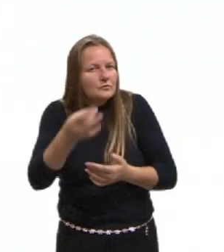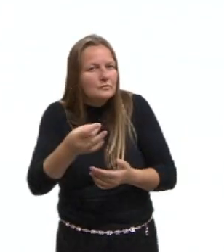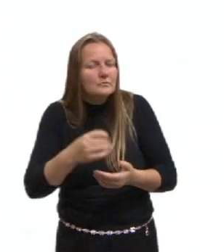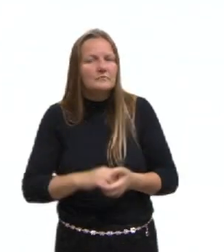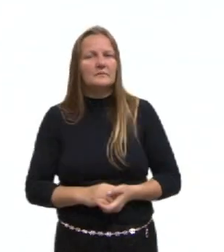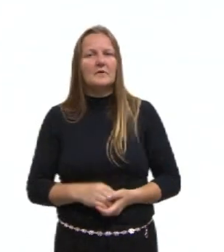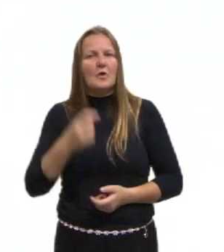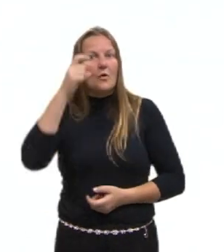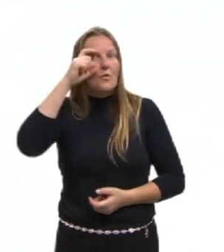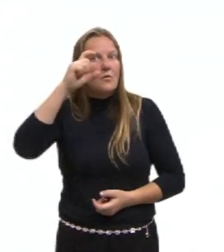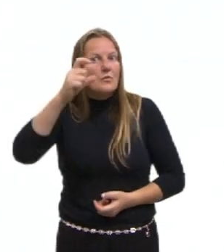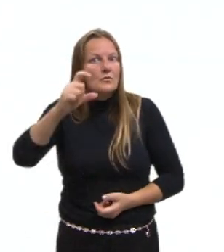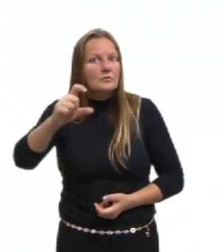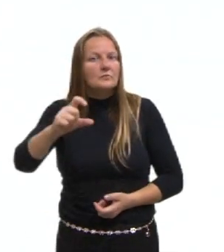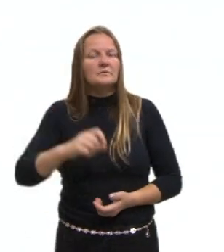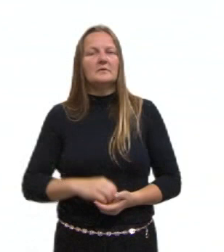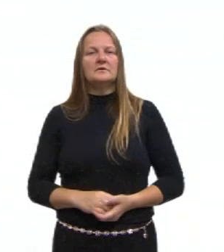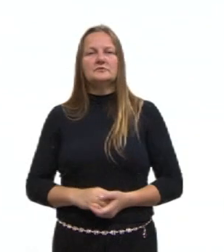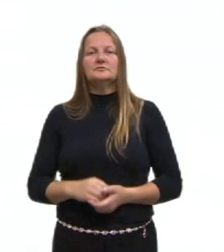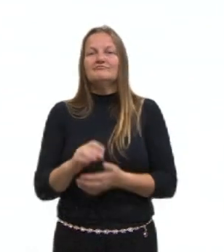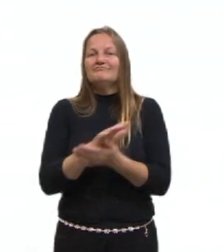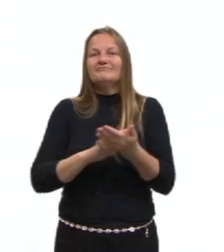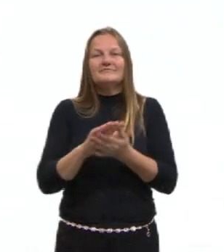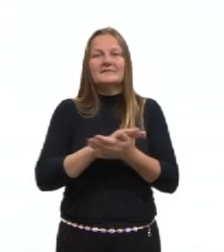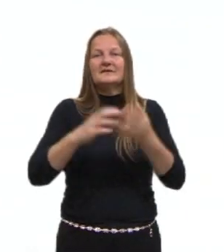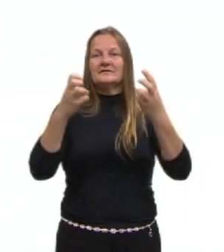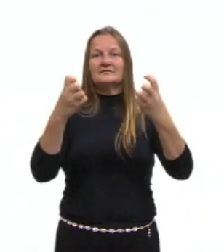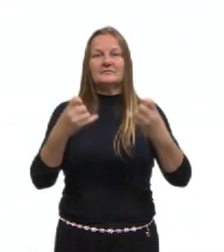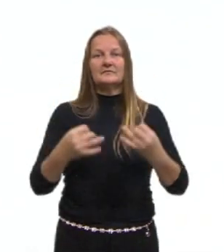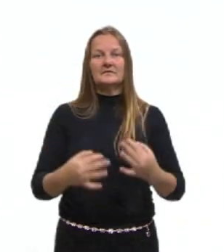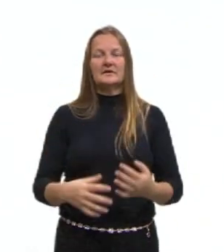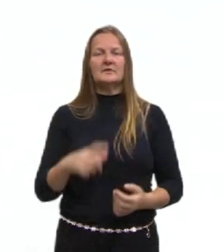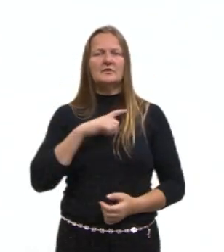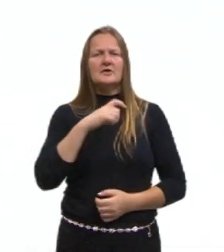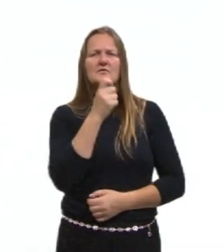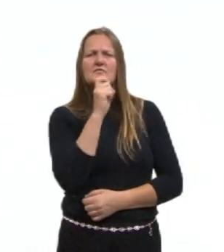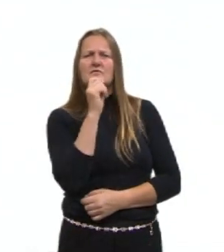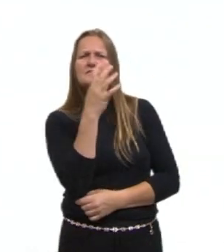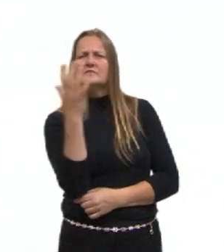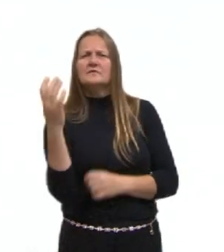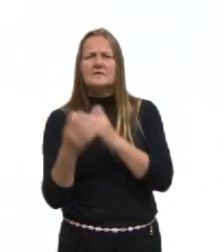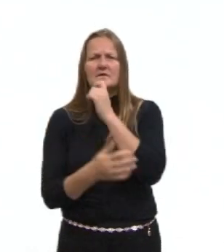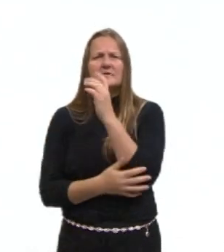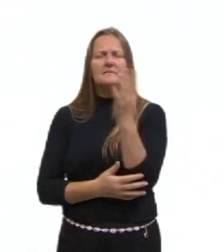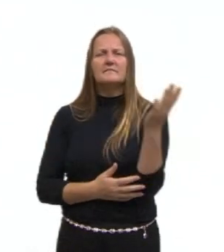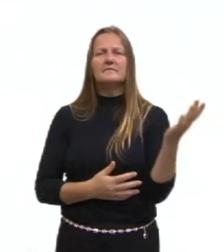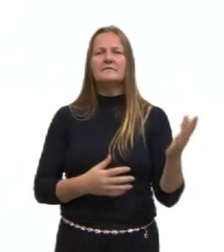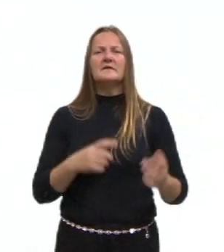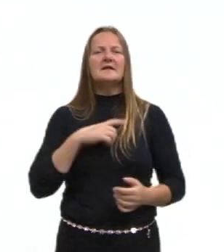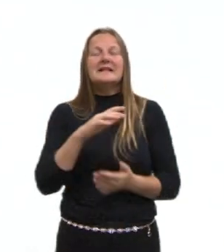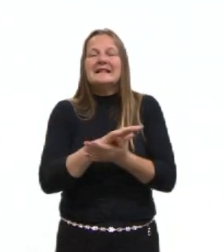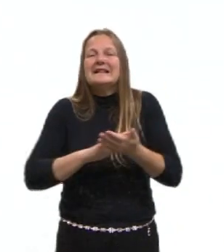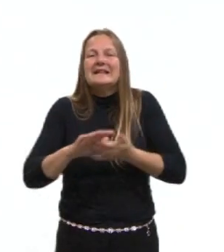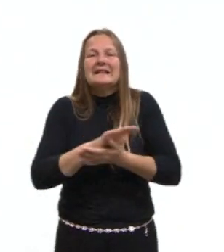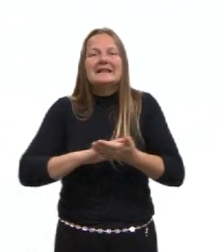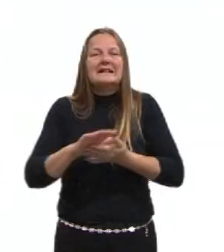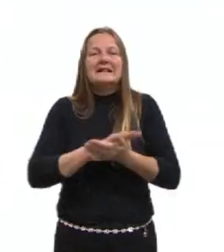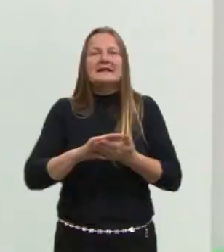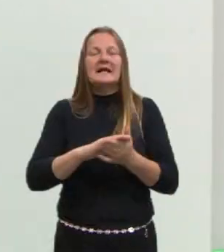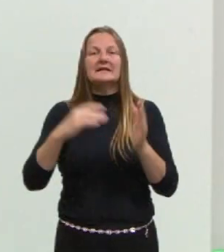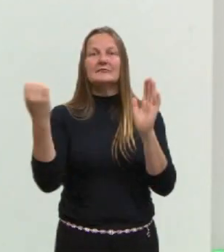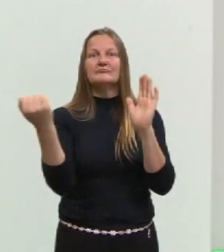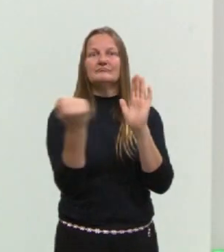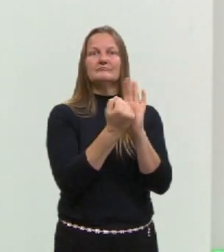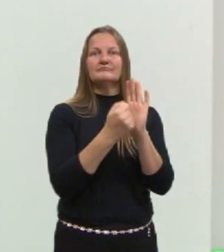da curiosidade, algo que não foi explicado, que tem na natureza e a gente não sabe o que é, não foi, nada ainda foi catalogado